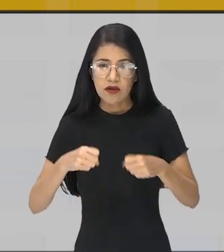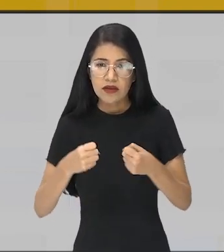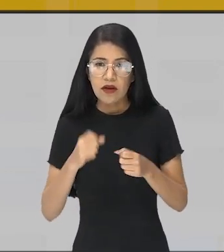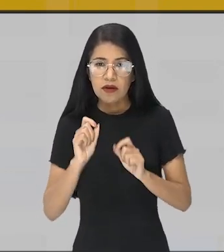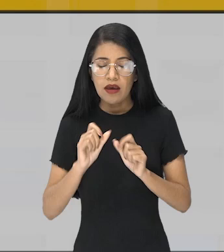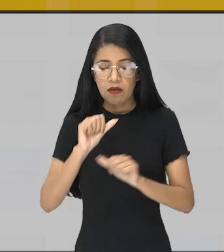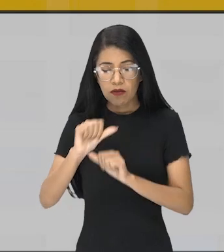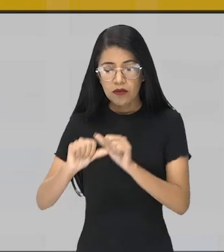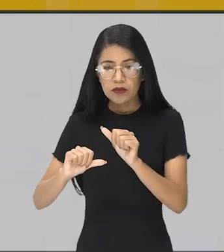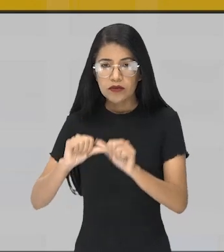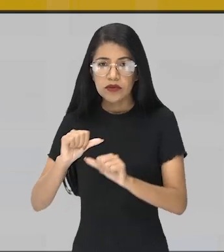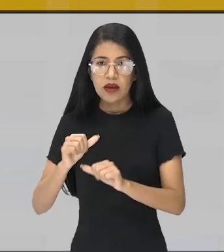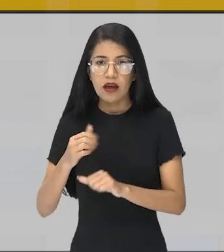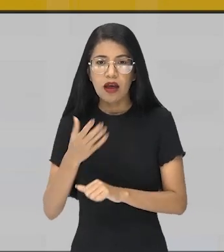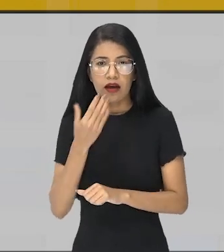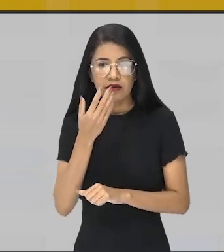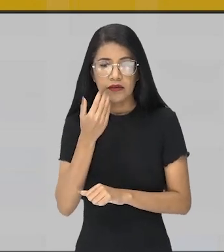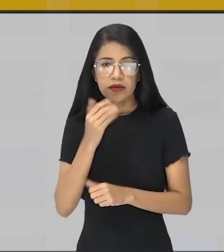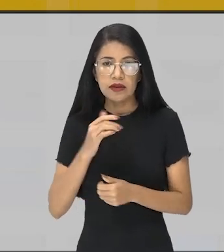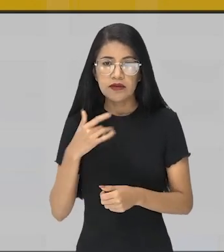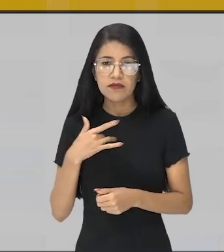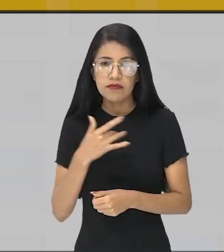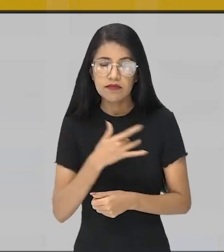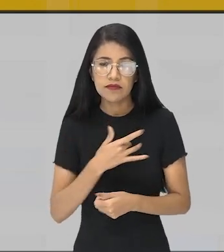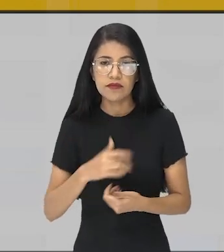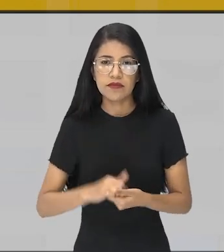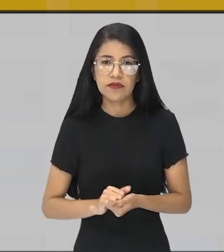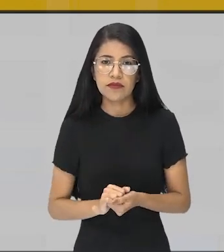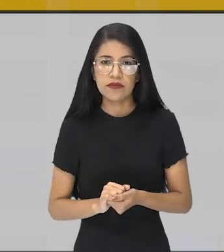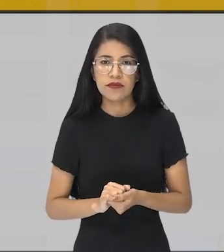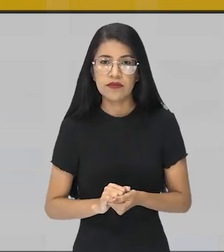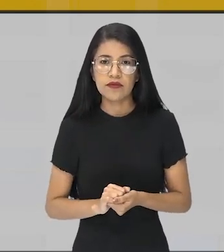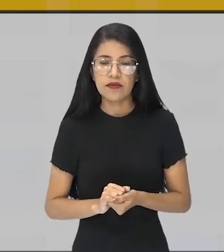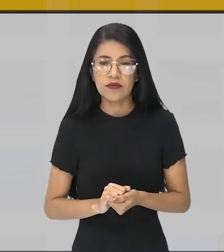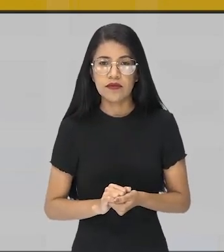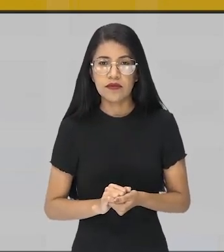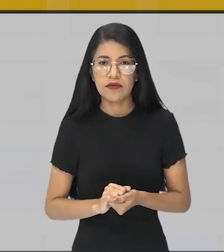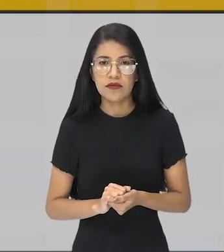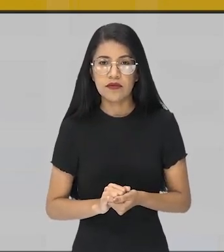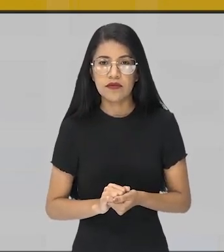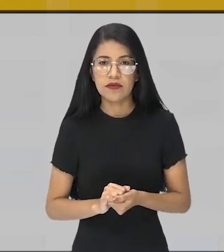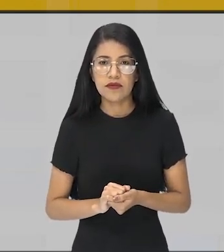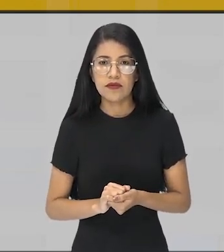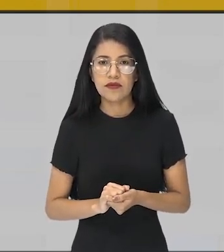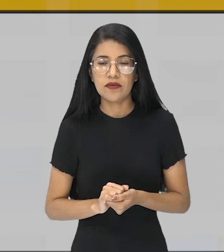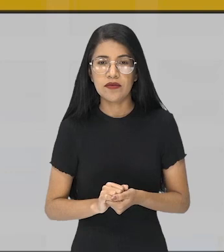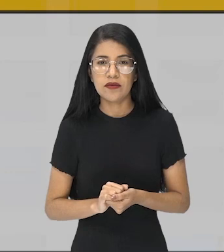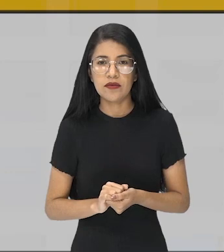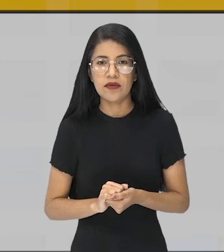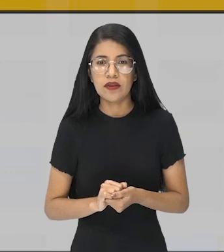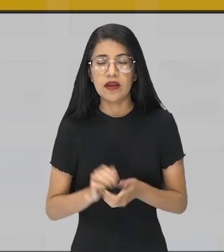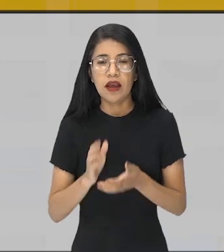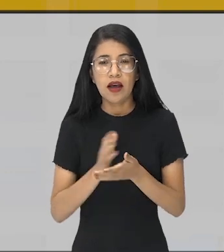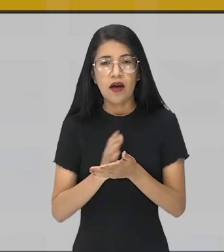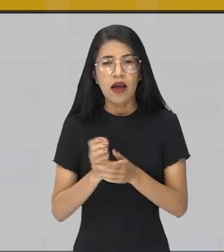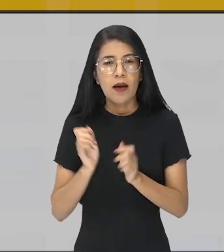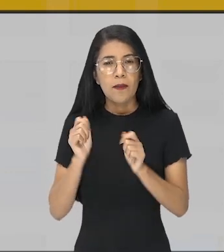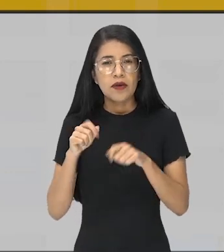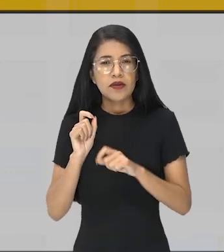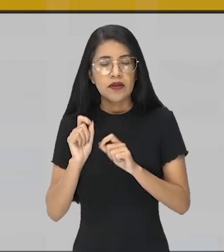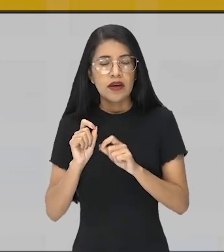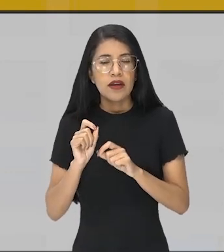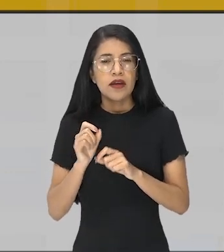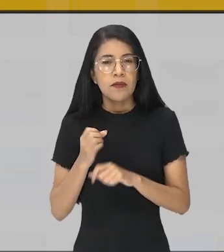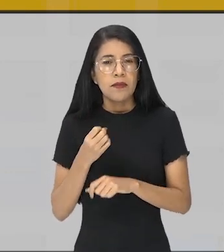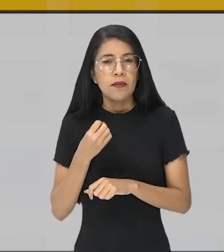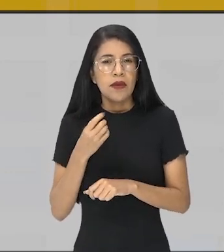reeducação alimentar para a manutenção da redução dos depósitos de gordura, o que em muitos casos é suficiente para